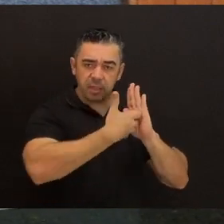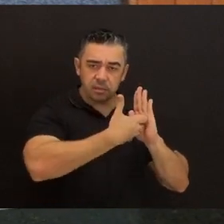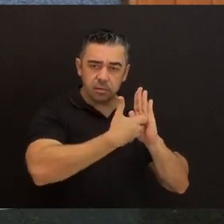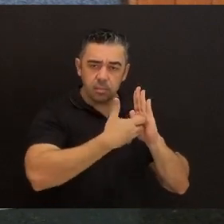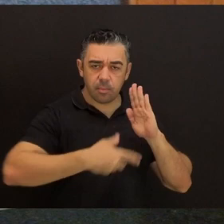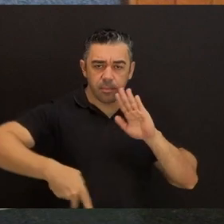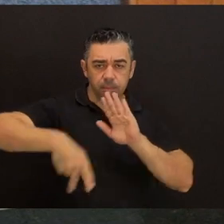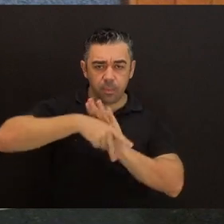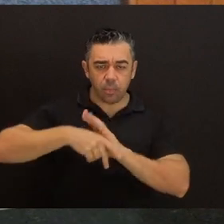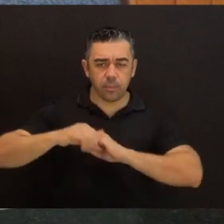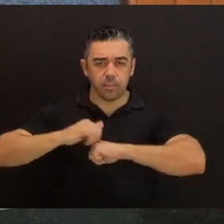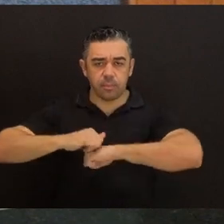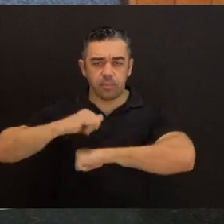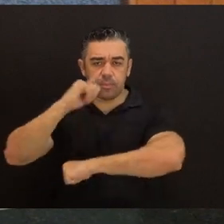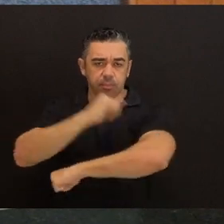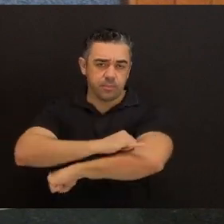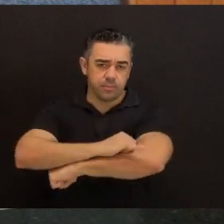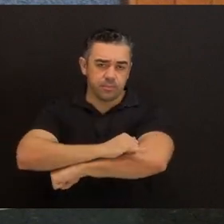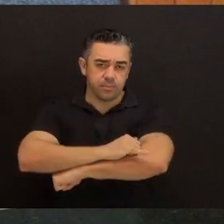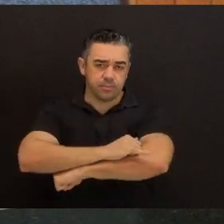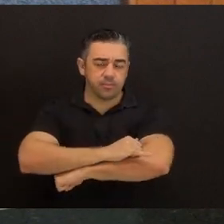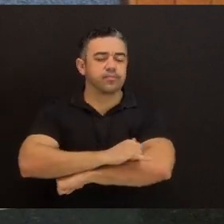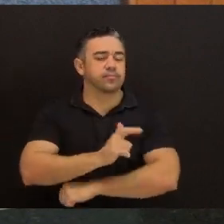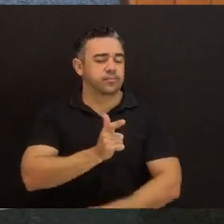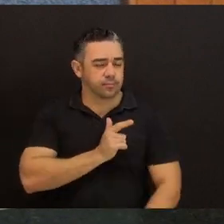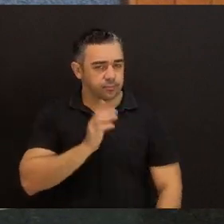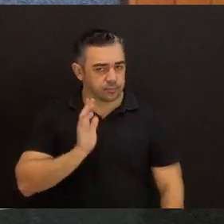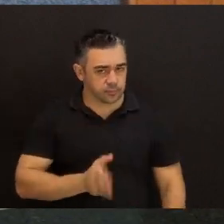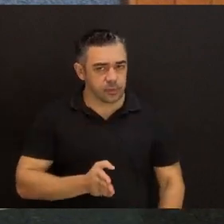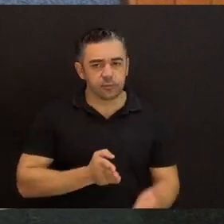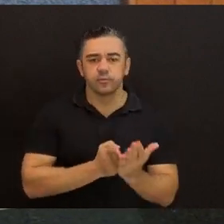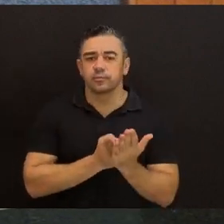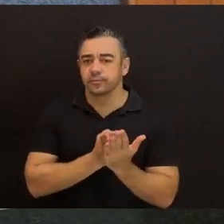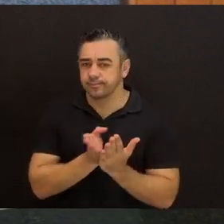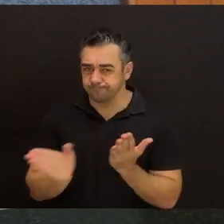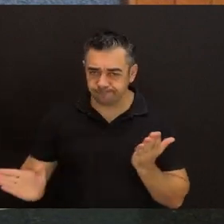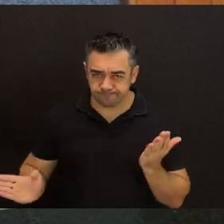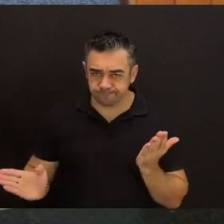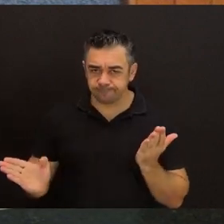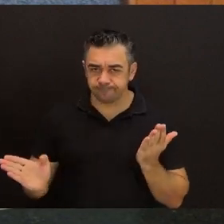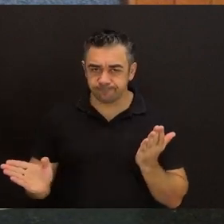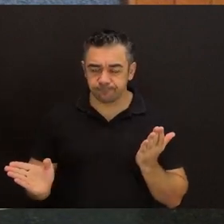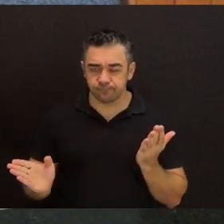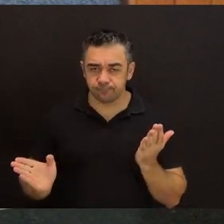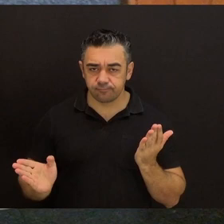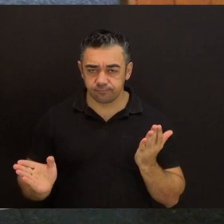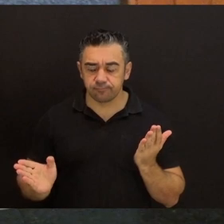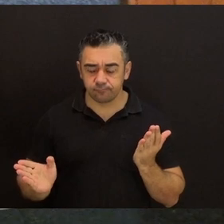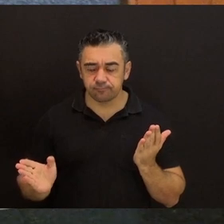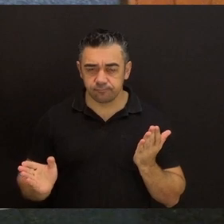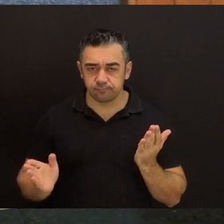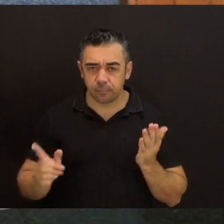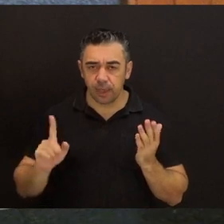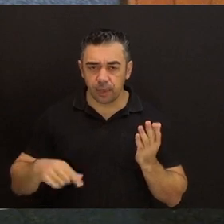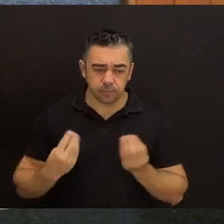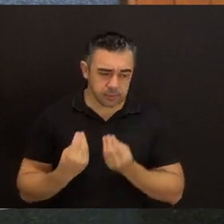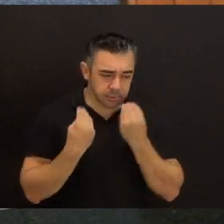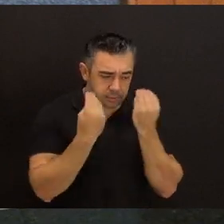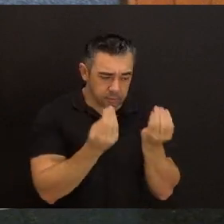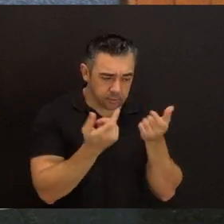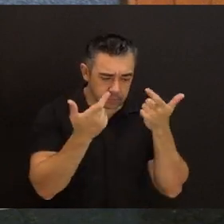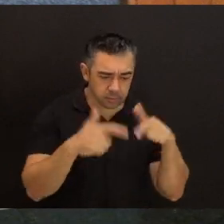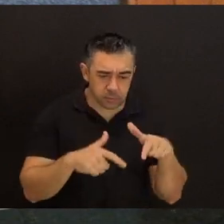Municipal de São José ou seja estavam desviados da sua função foram retirados por motivo incerto